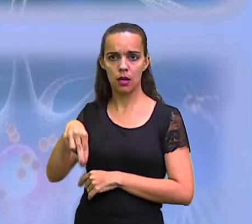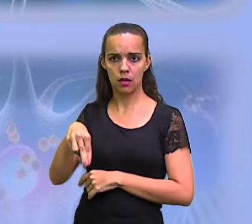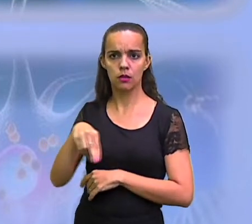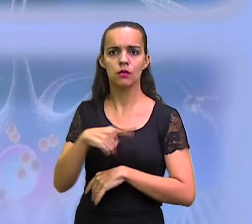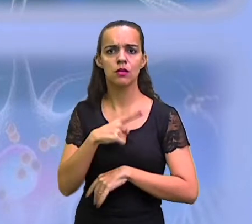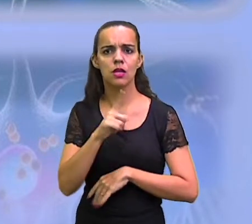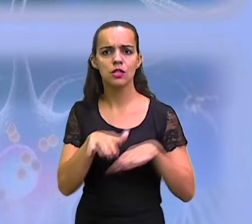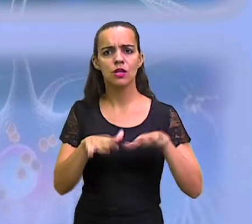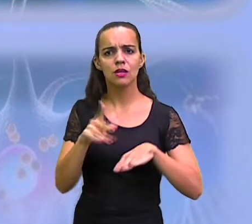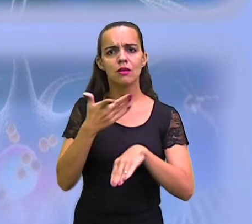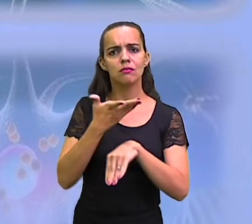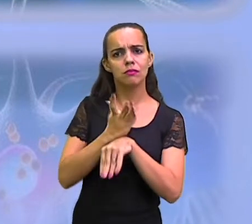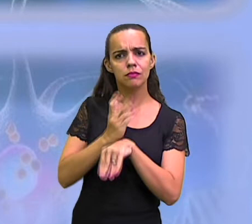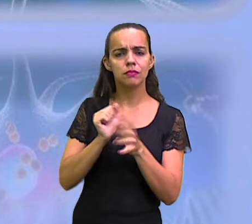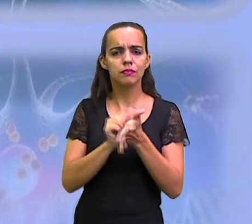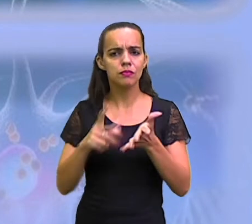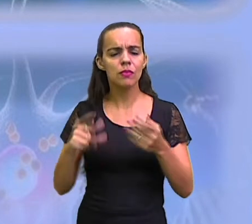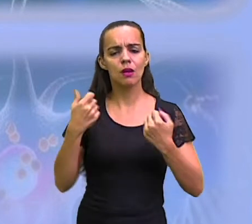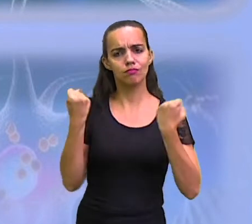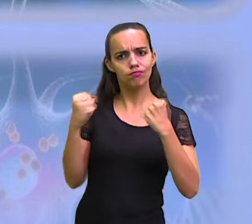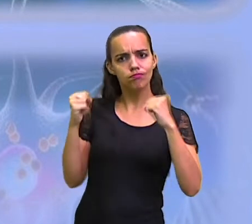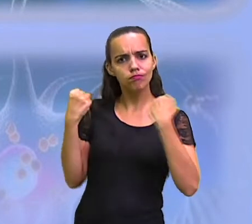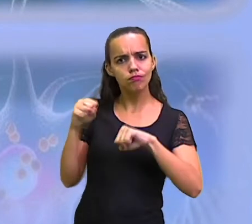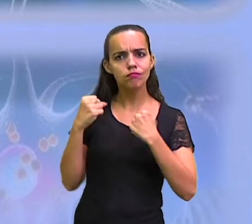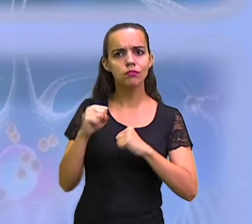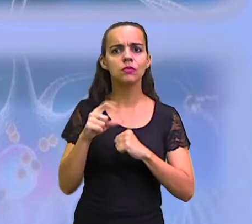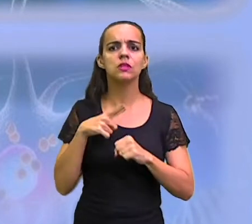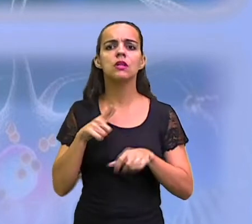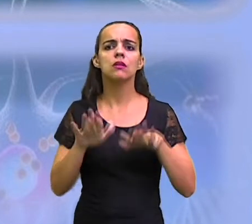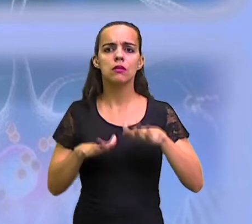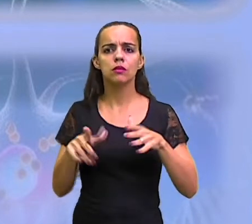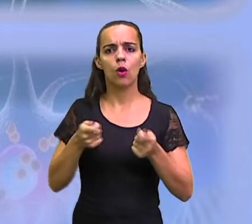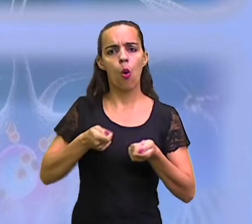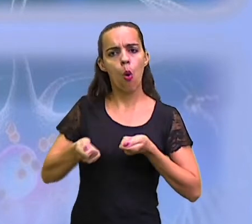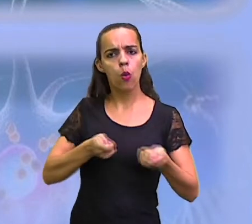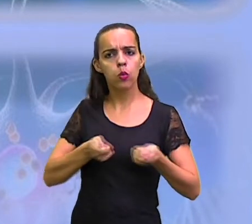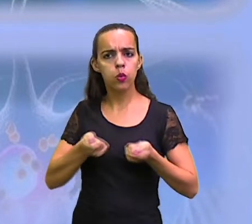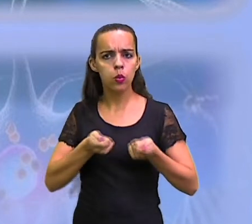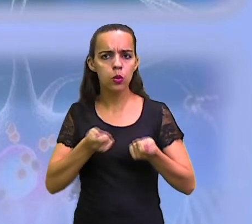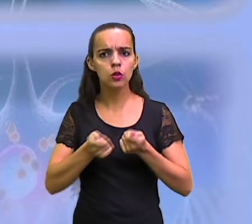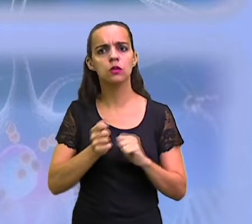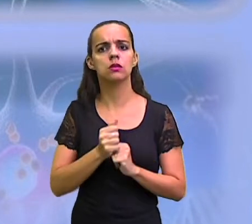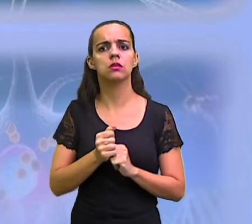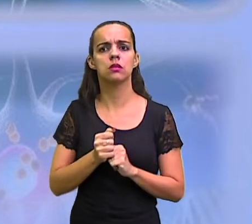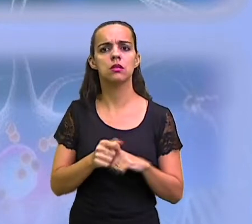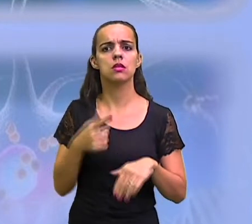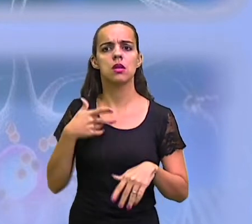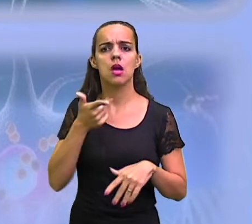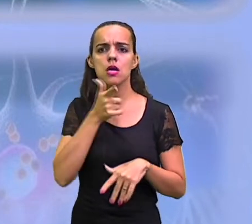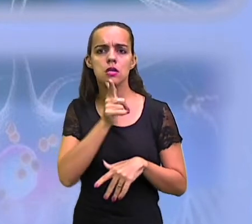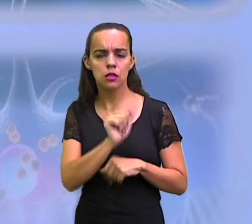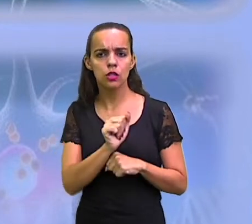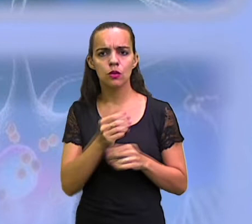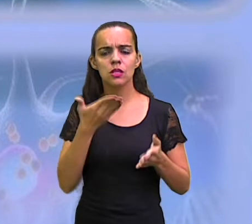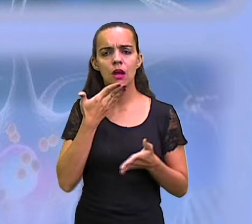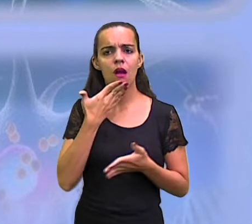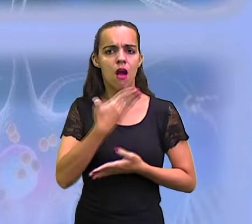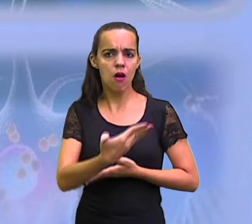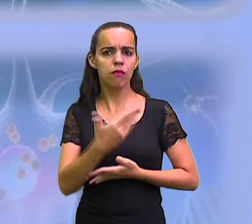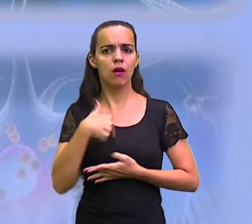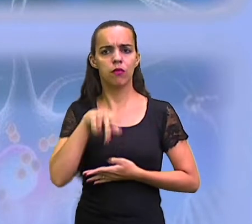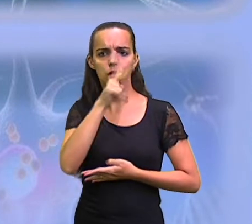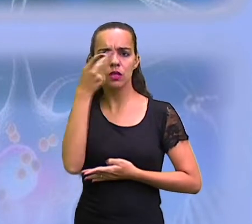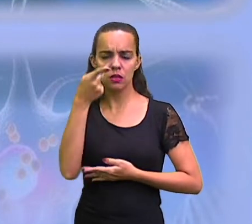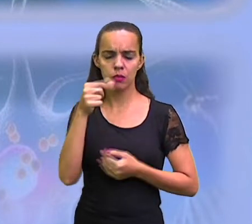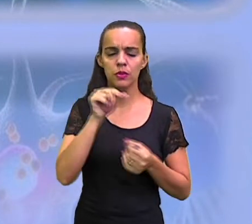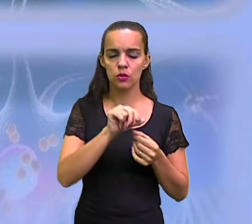de atividades físicas pode ter um controle aí de uma questão satisfatória nos sintomas